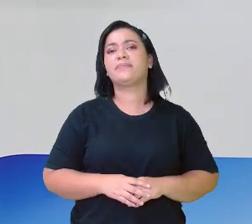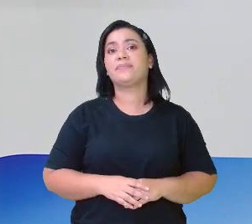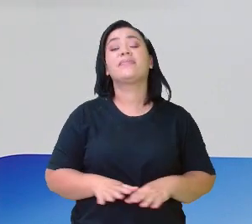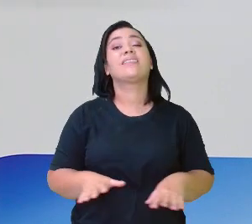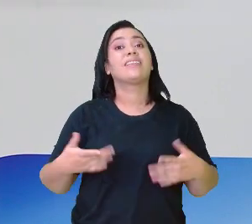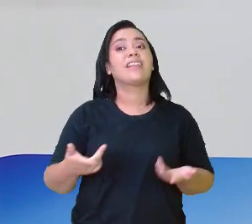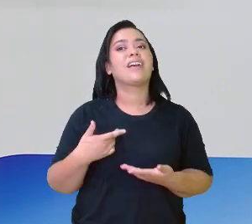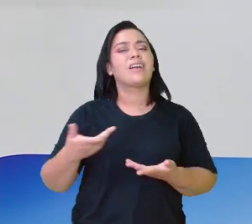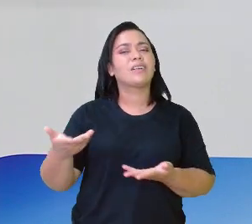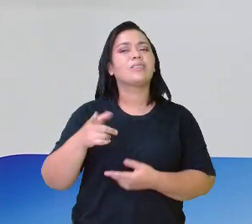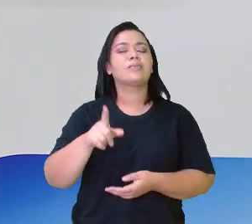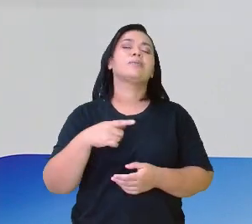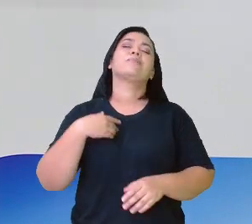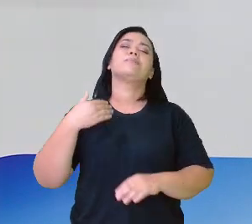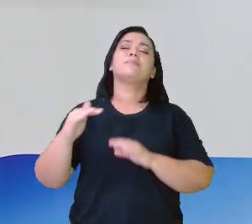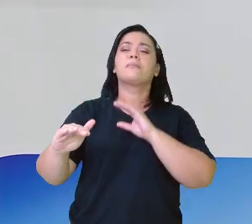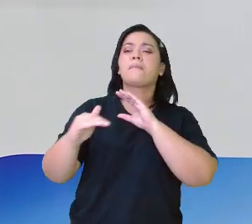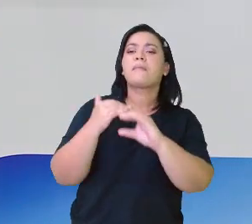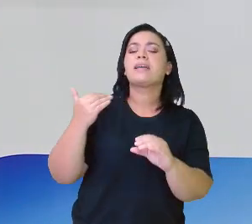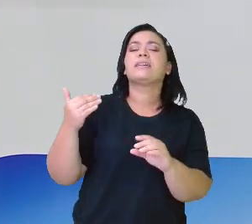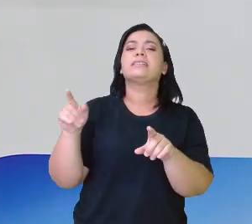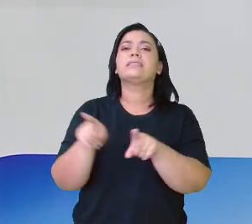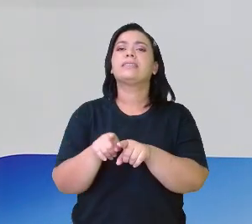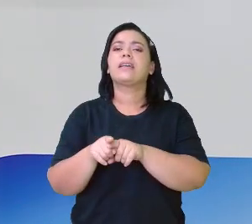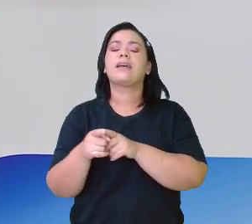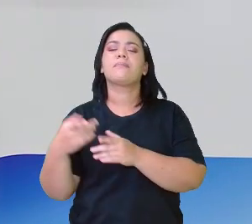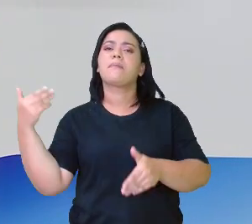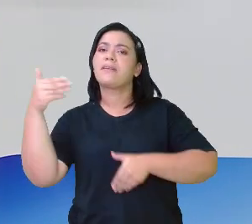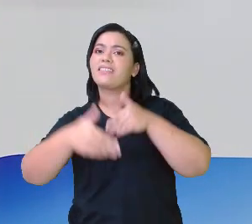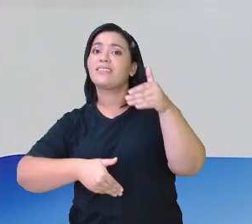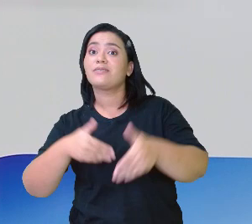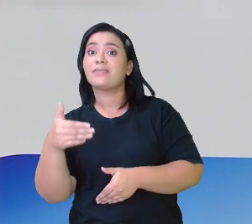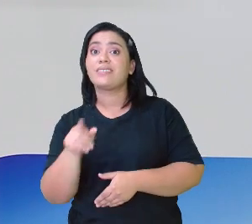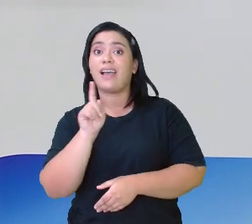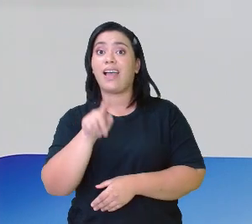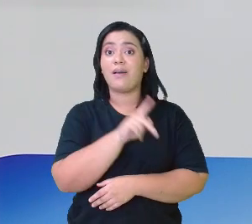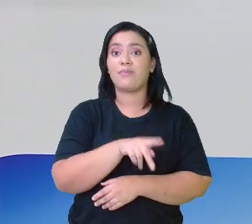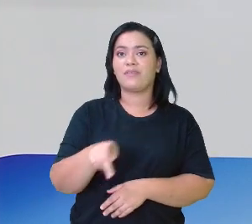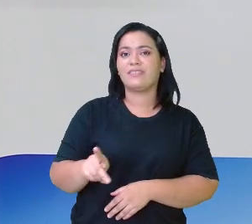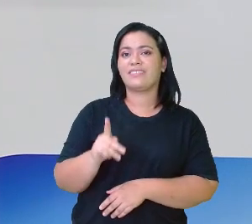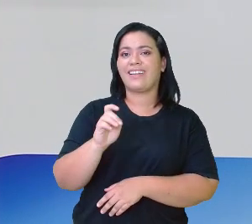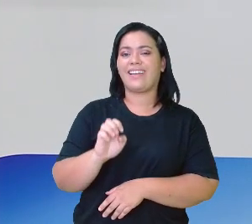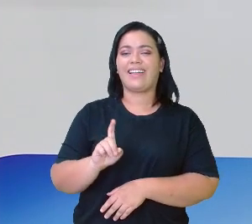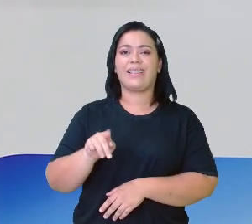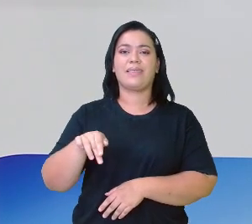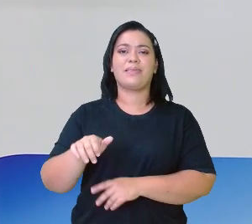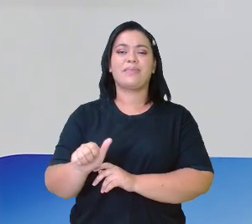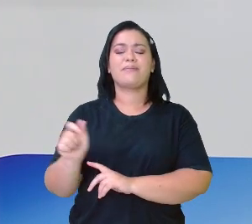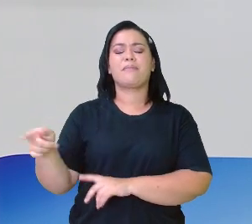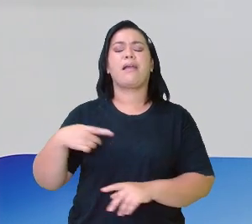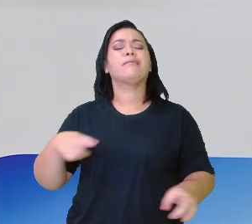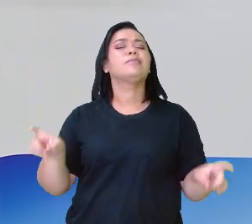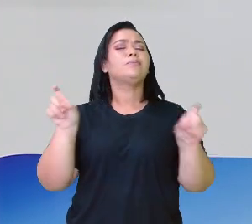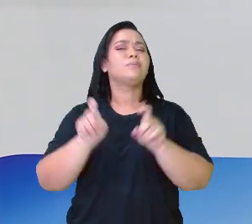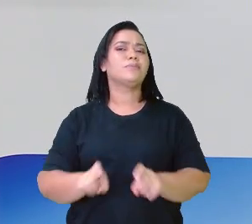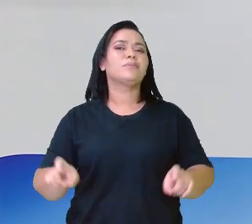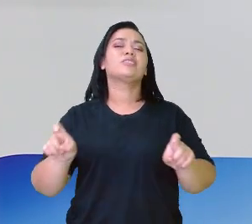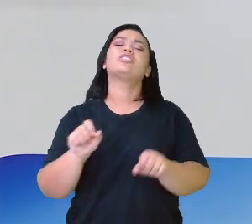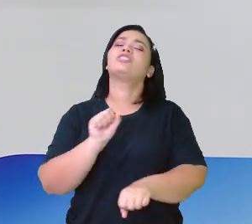para receber a sua mensagem, para receber a sua interação. A professora Kedma está ali no computador,